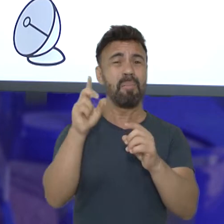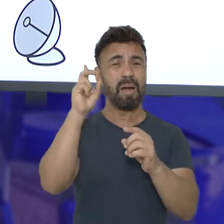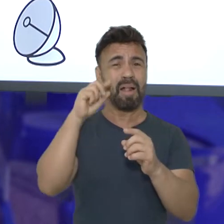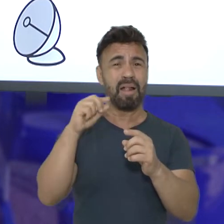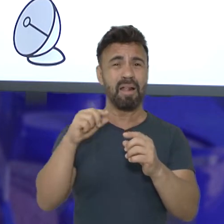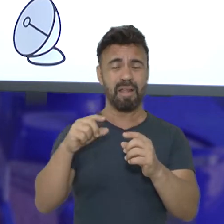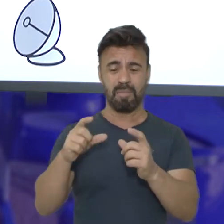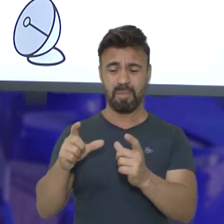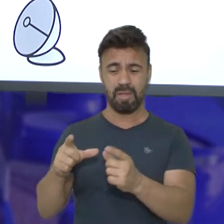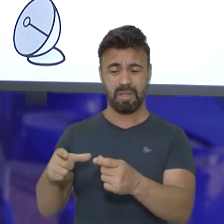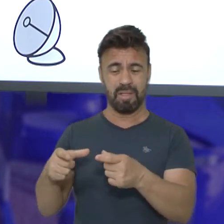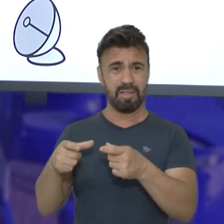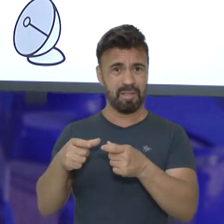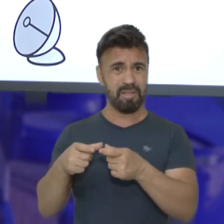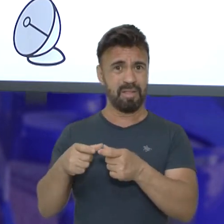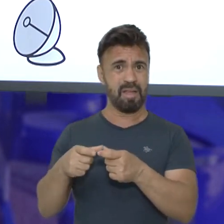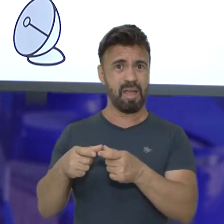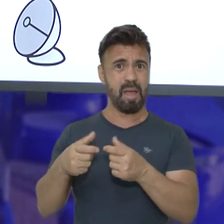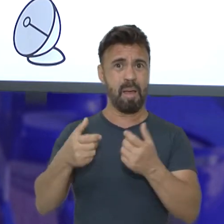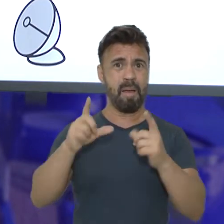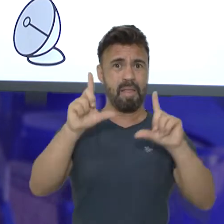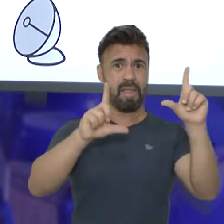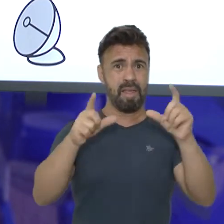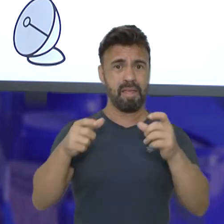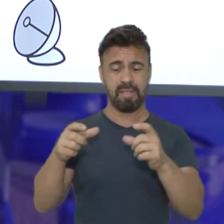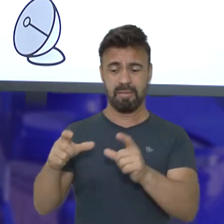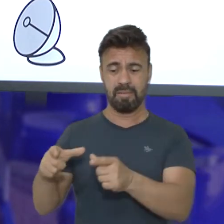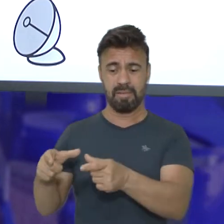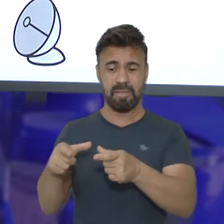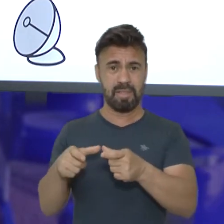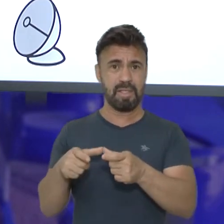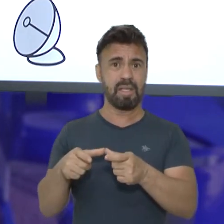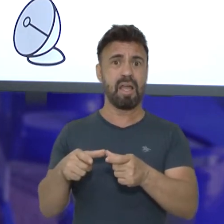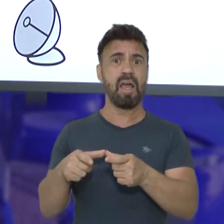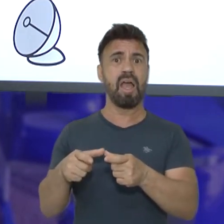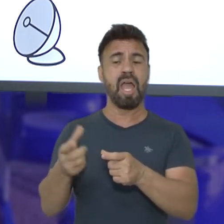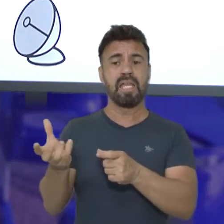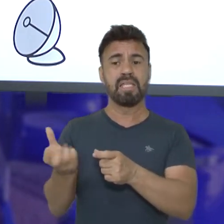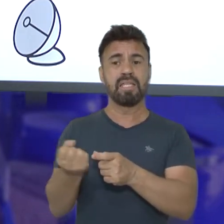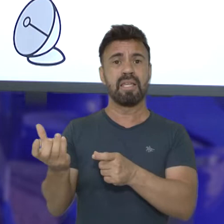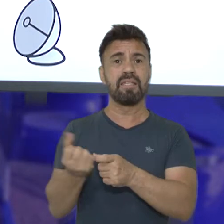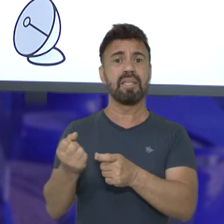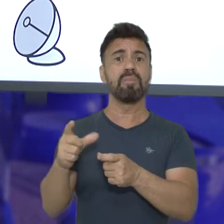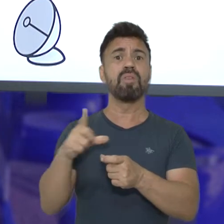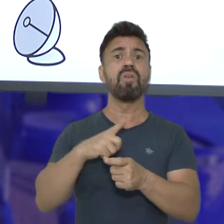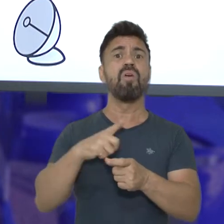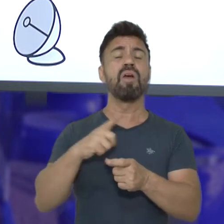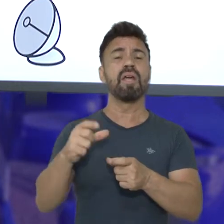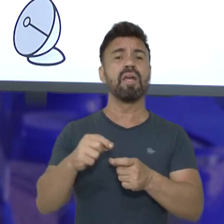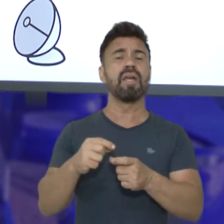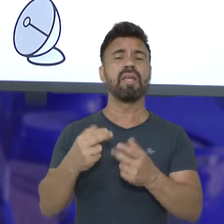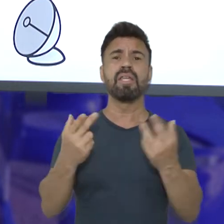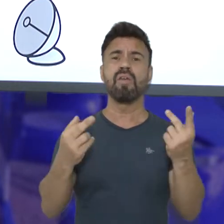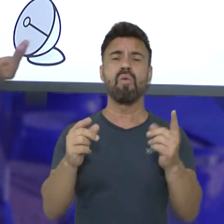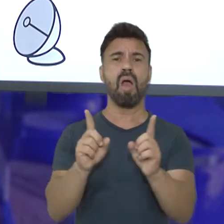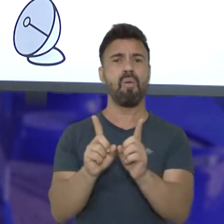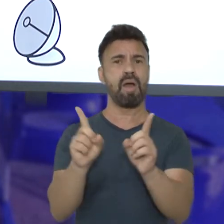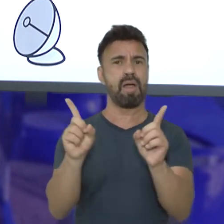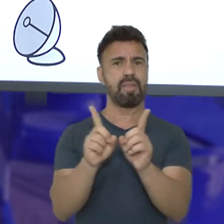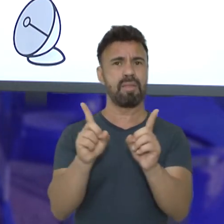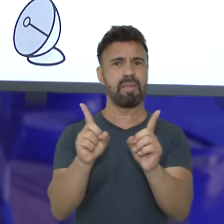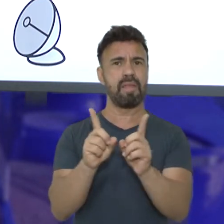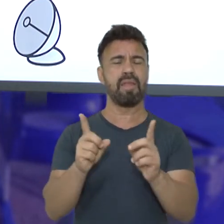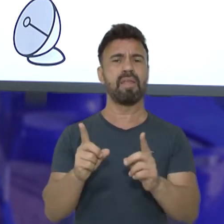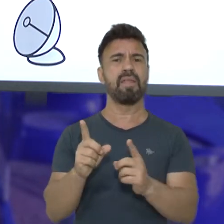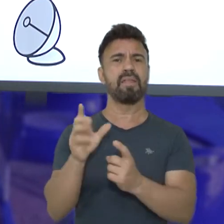de lado da televisão. Aquele receptor ele vai ter basicamente a mesma função que uma antena, que é